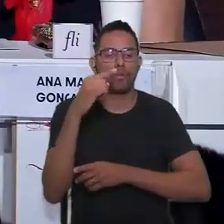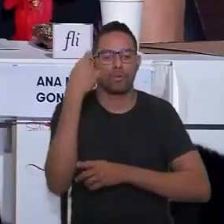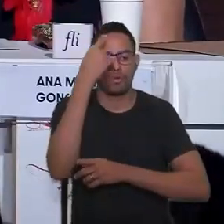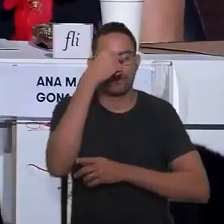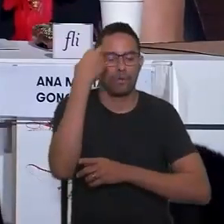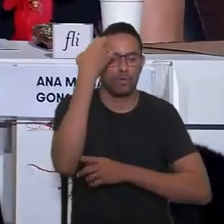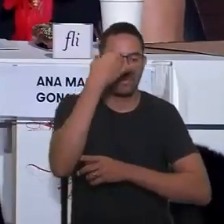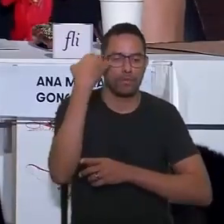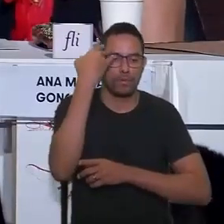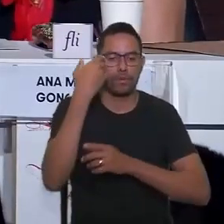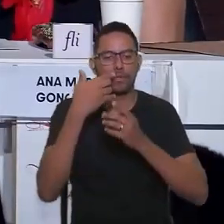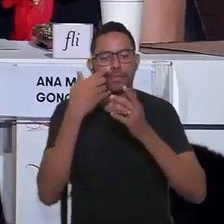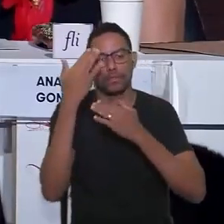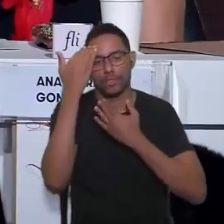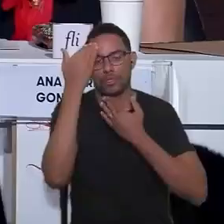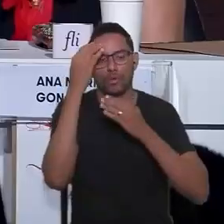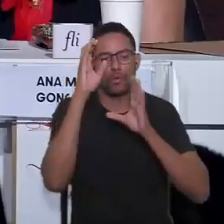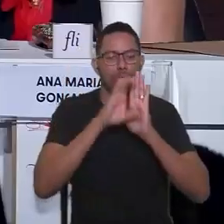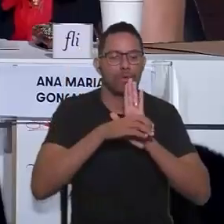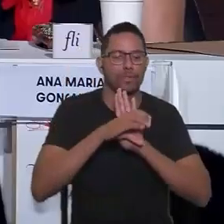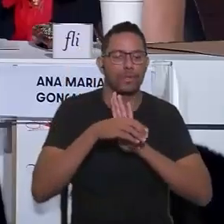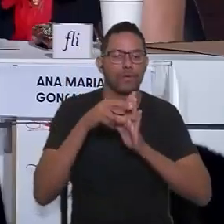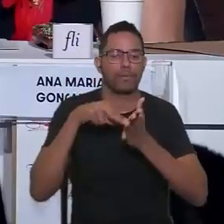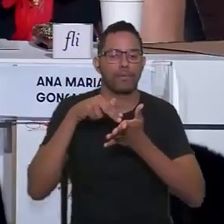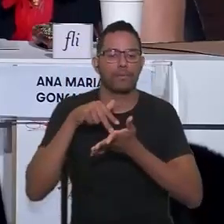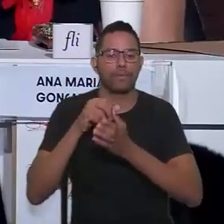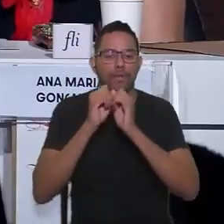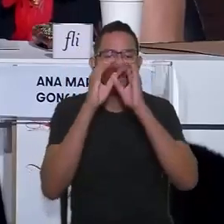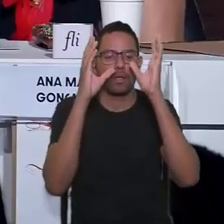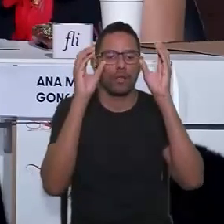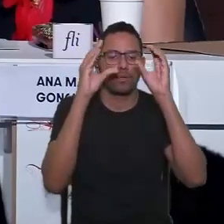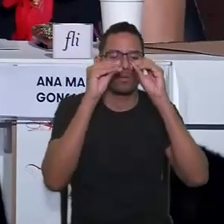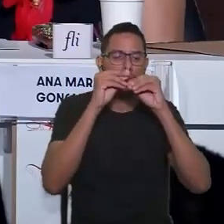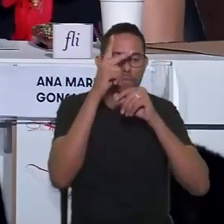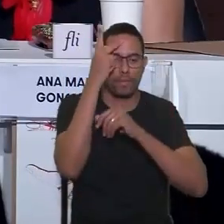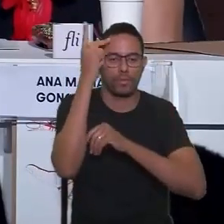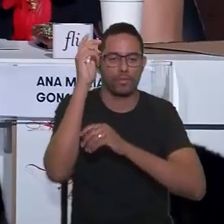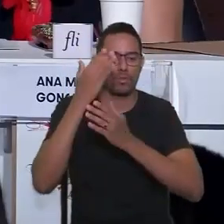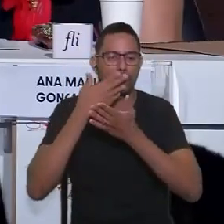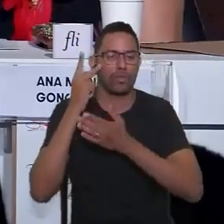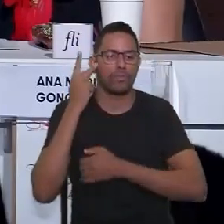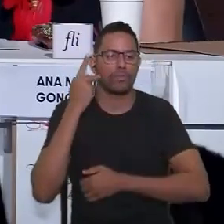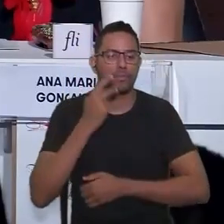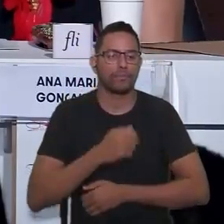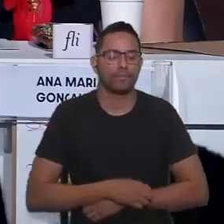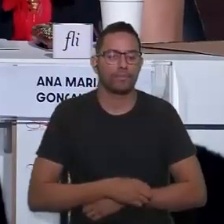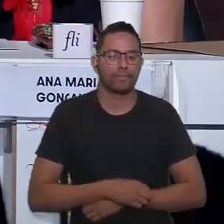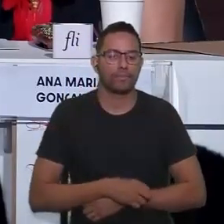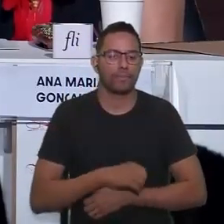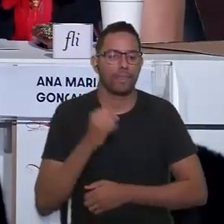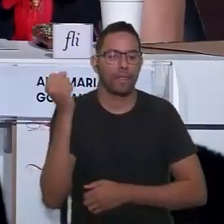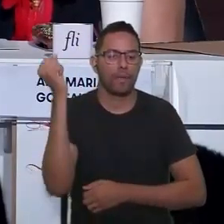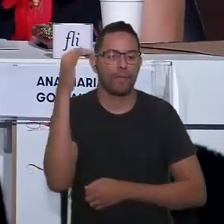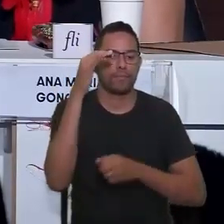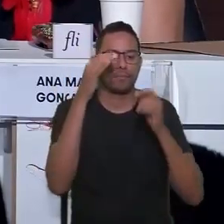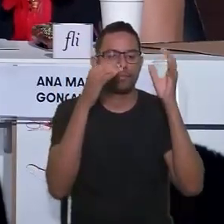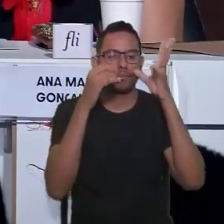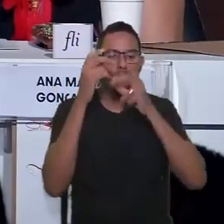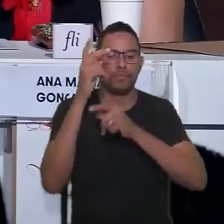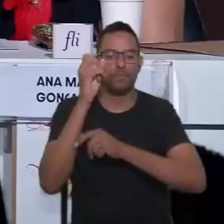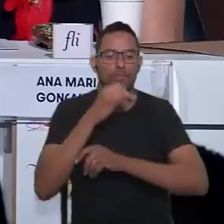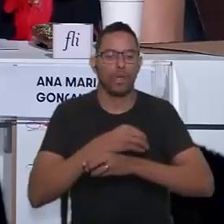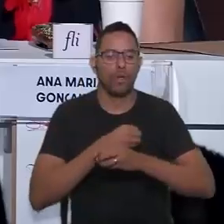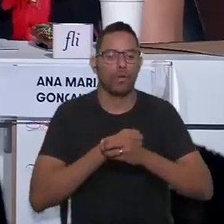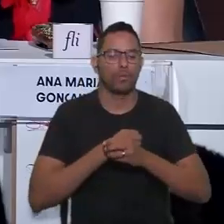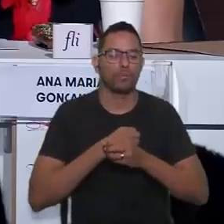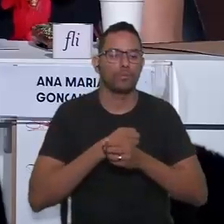ilusões, subentendidos, conceitos que podem permanecer claro e escuro para as pessoas comuns, mas que são luminosos para os